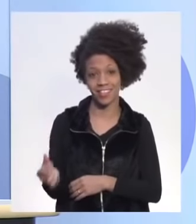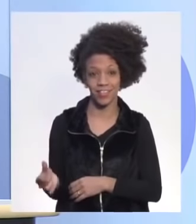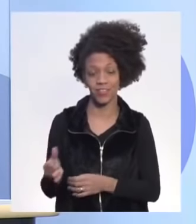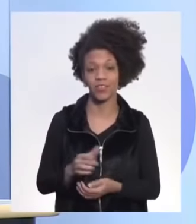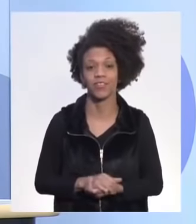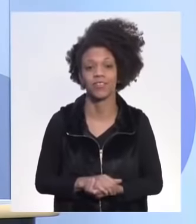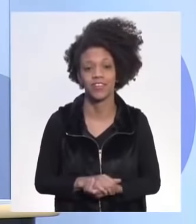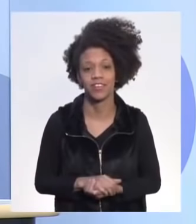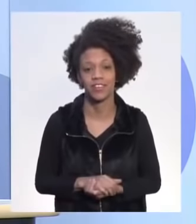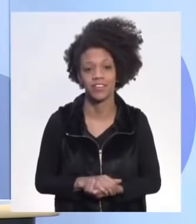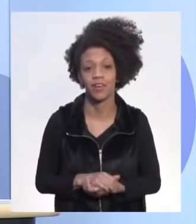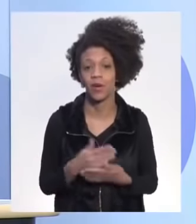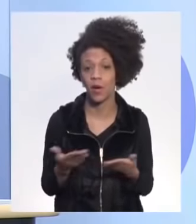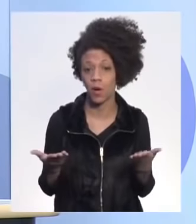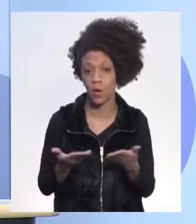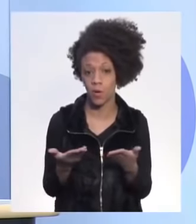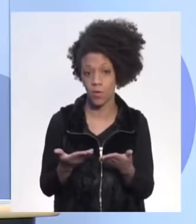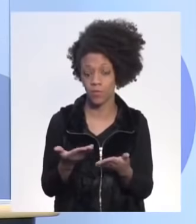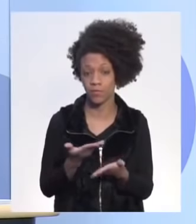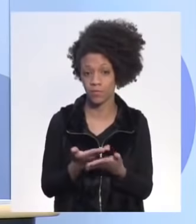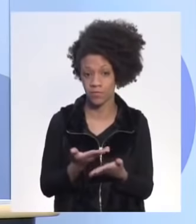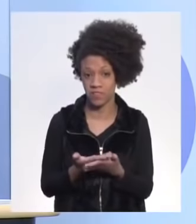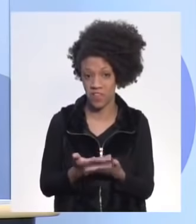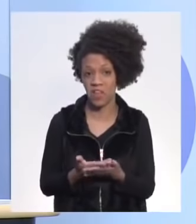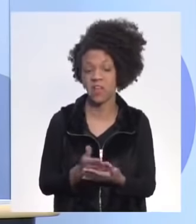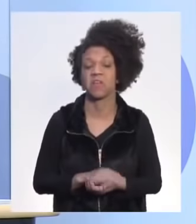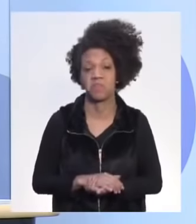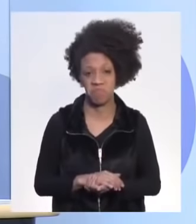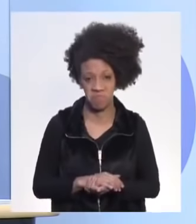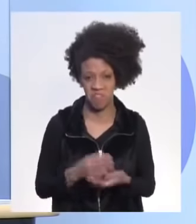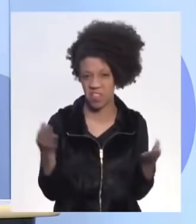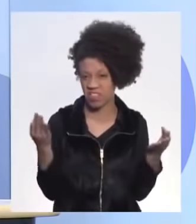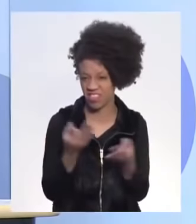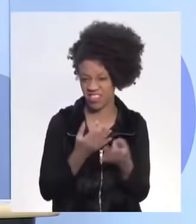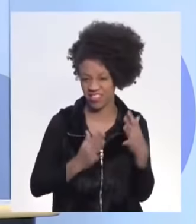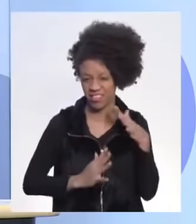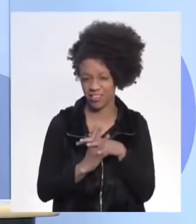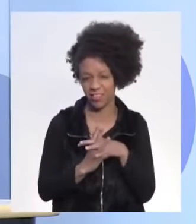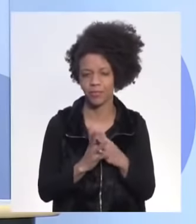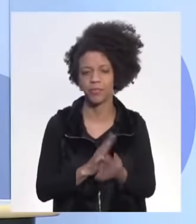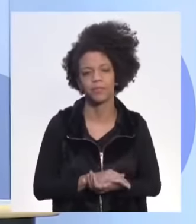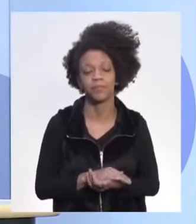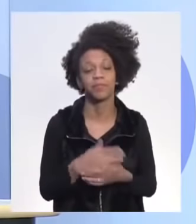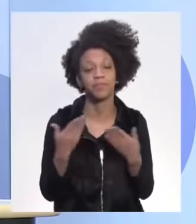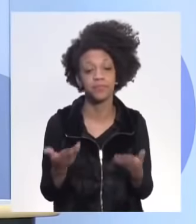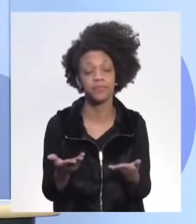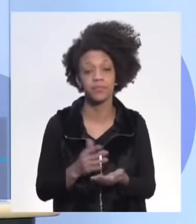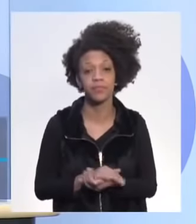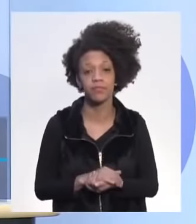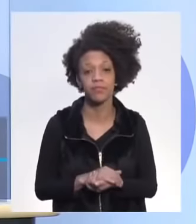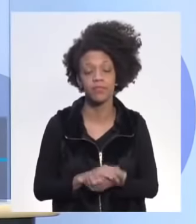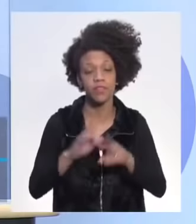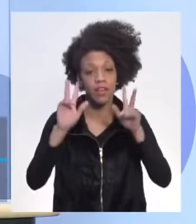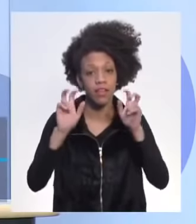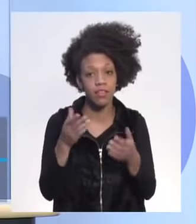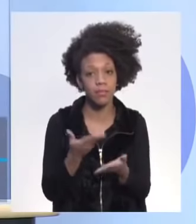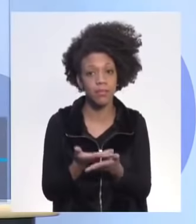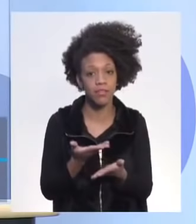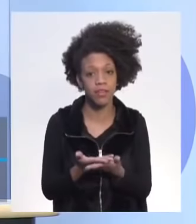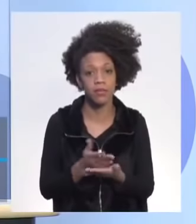Sexta-feira! Olá, hoje essa aula é o bicho, hein? Hoje o negócio vai pegar aqui. Vamos lá. Tema da